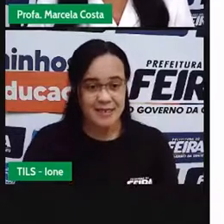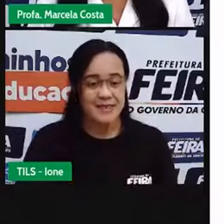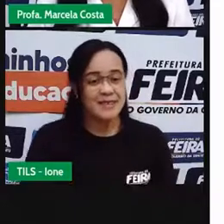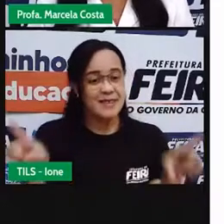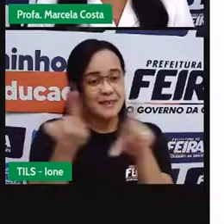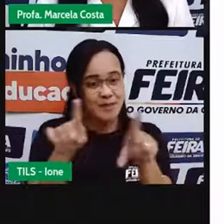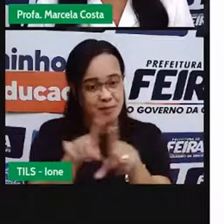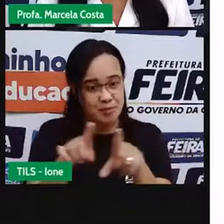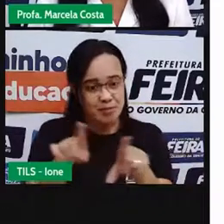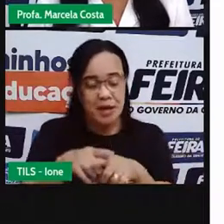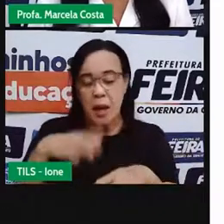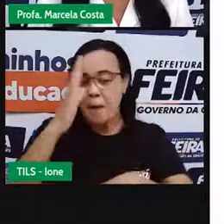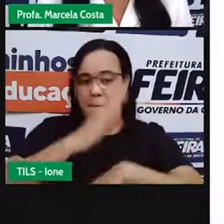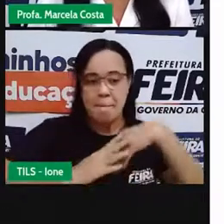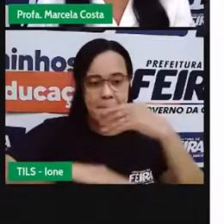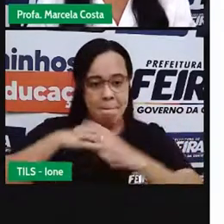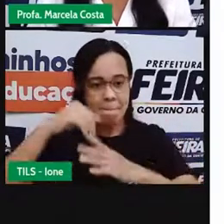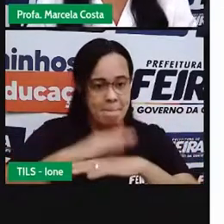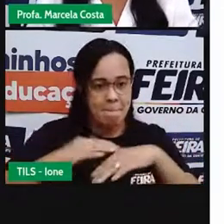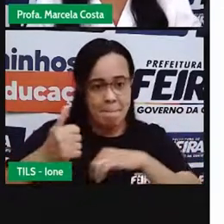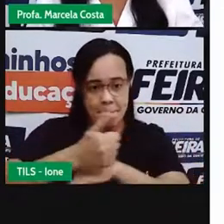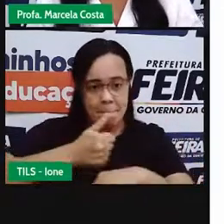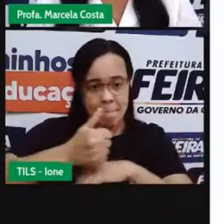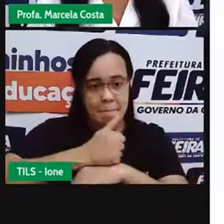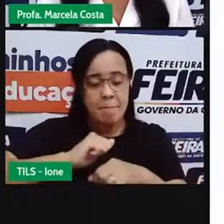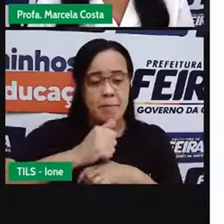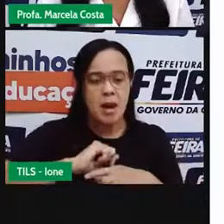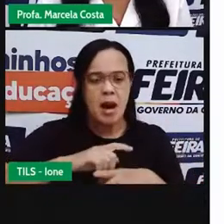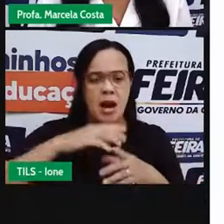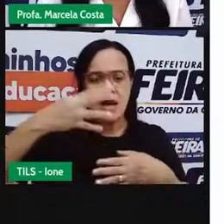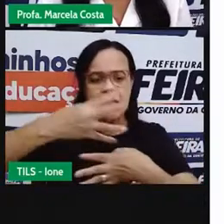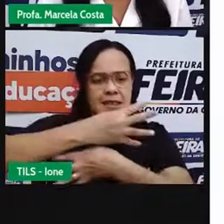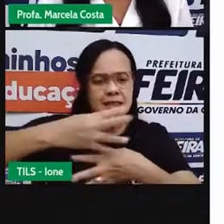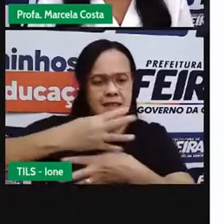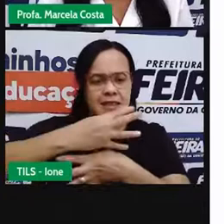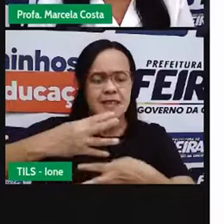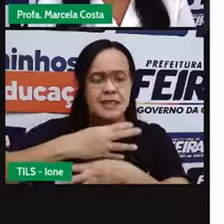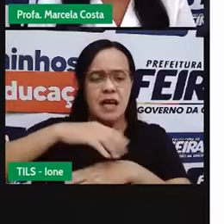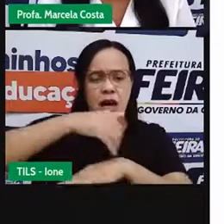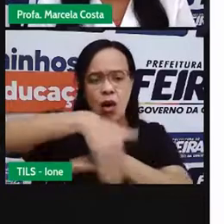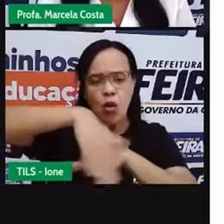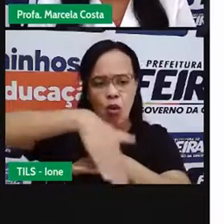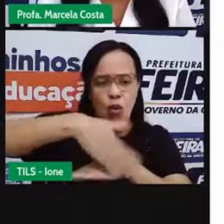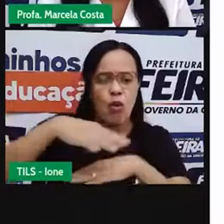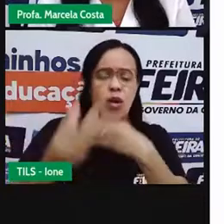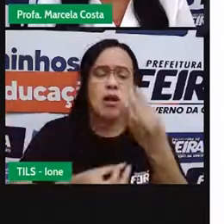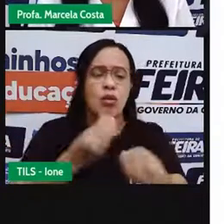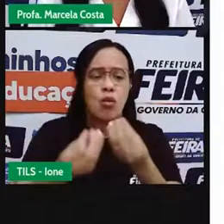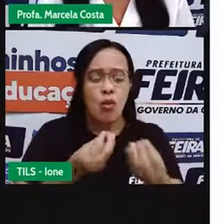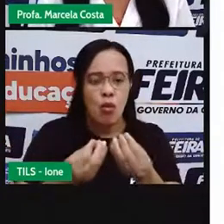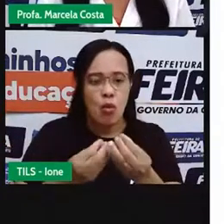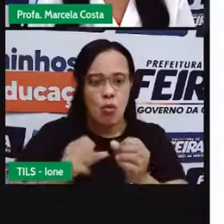Também tem aqueles profissionais que trabalham com a limpeza das ruas, que são os garis.